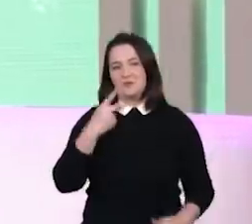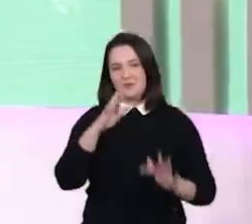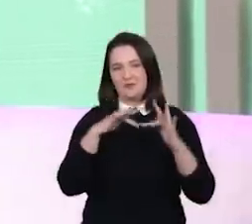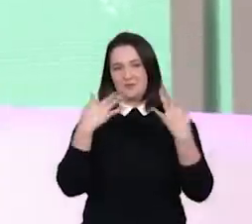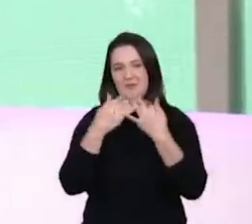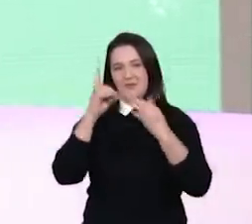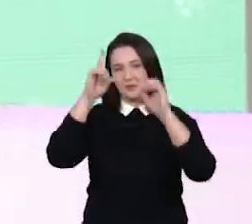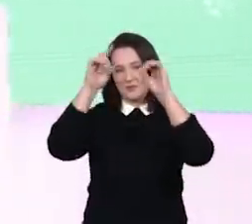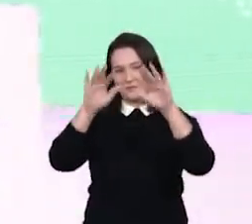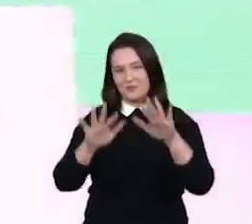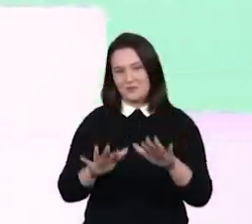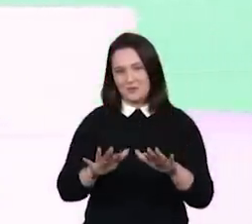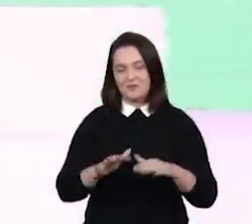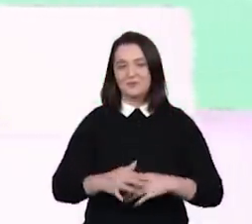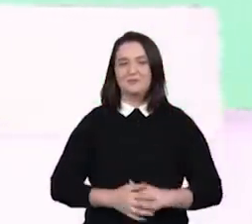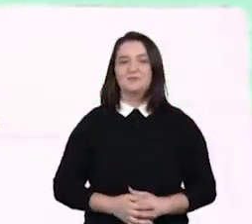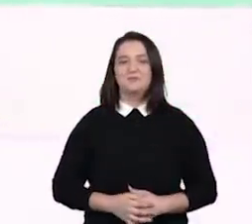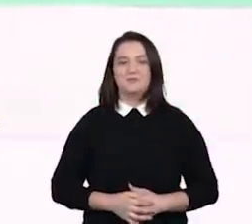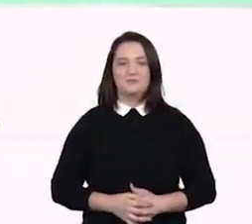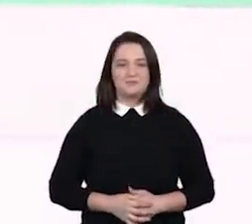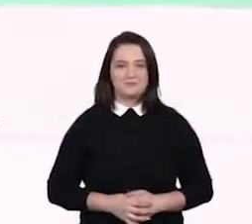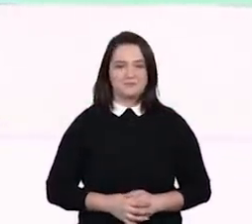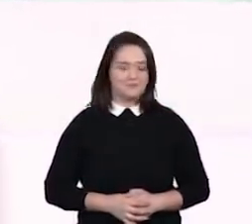Ele te abençoe neste momento.